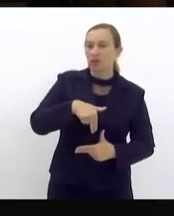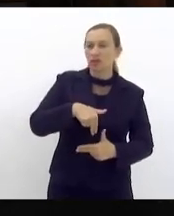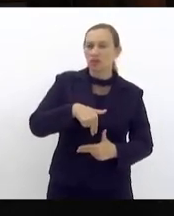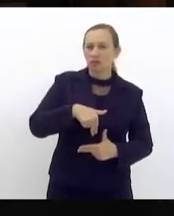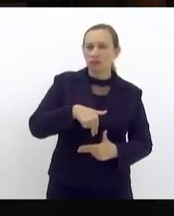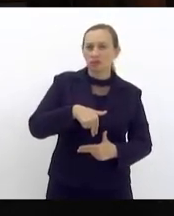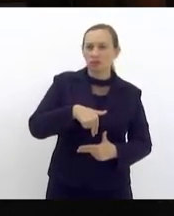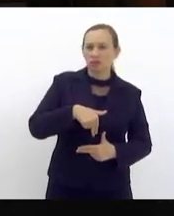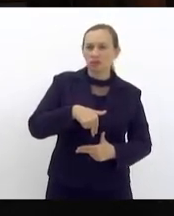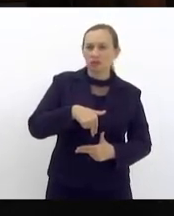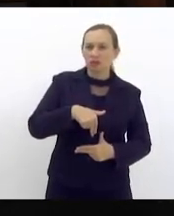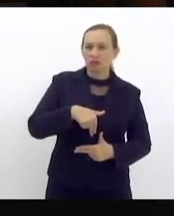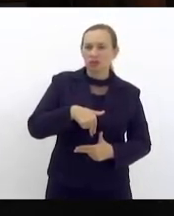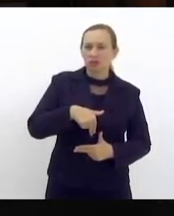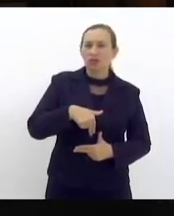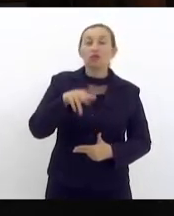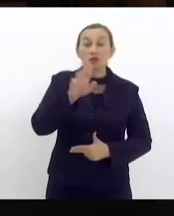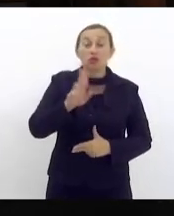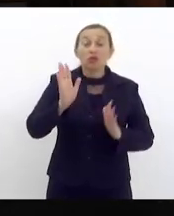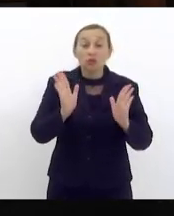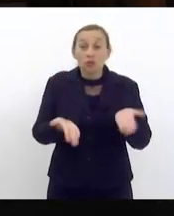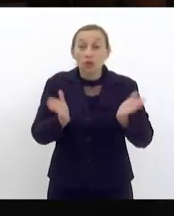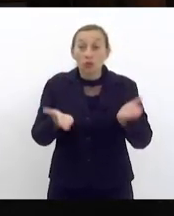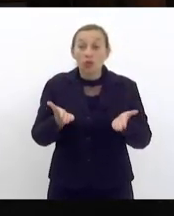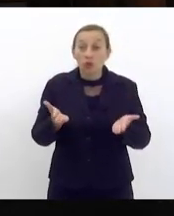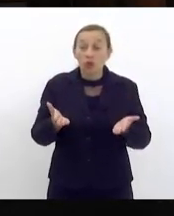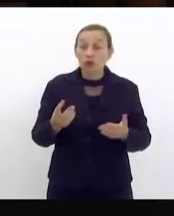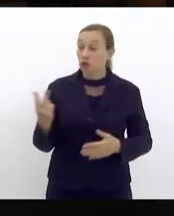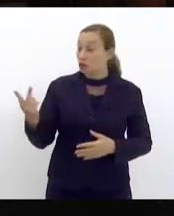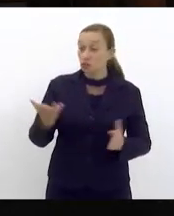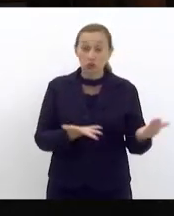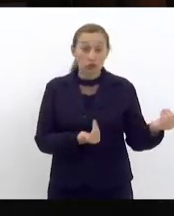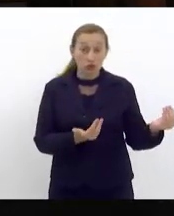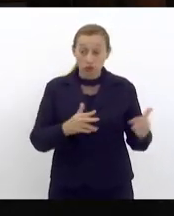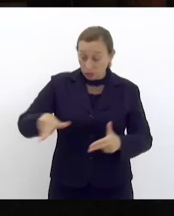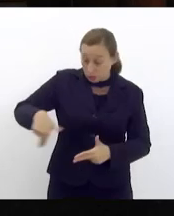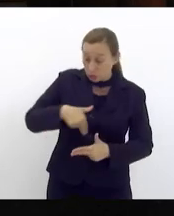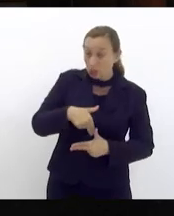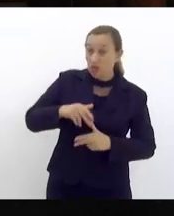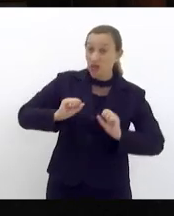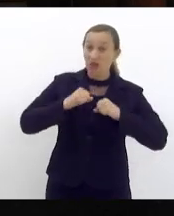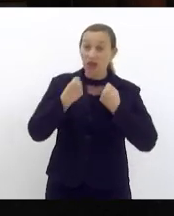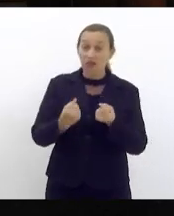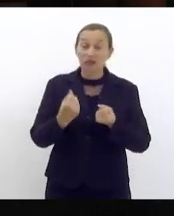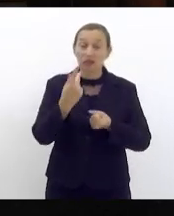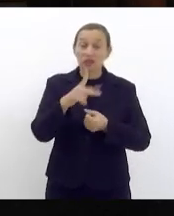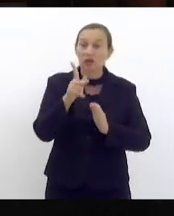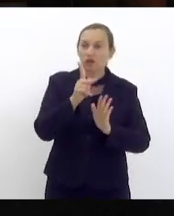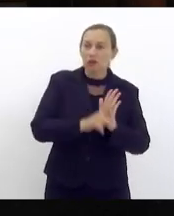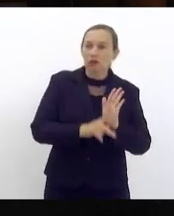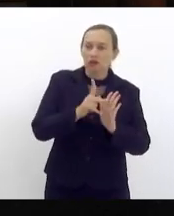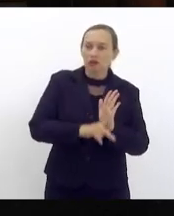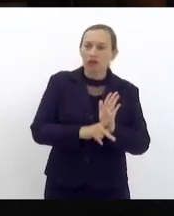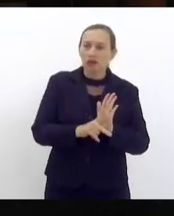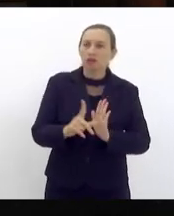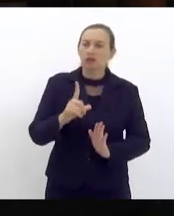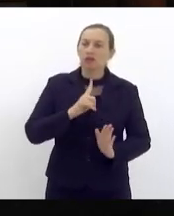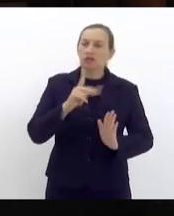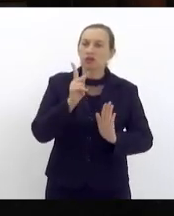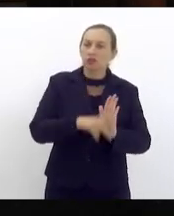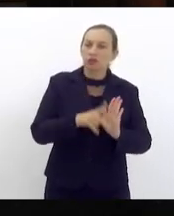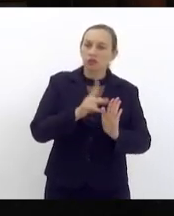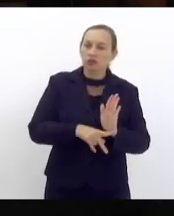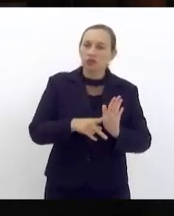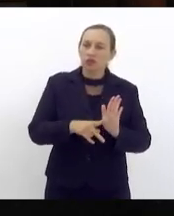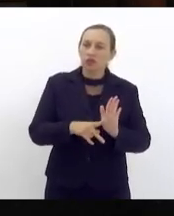nessa mesma Tribuna que usa Hoje os dois jovens subiram defenderam o seu projeto e tiveram seu projeto